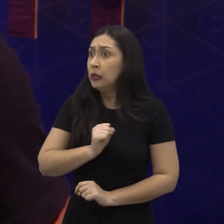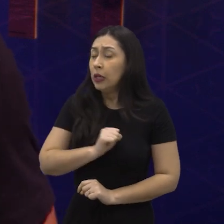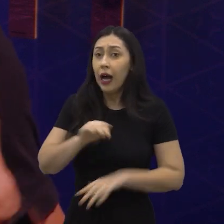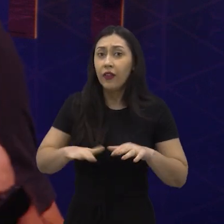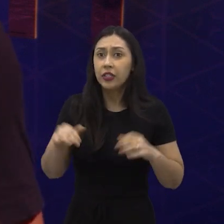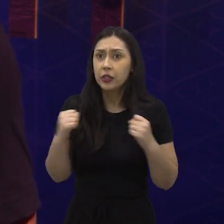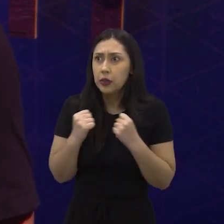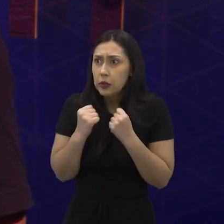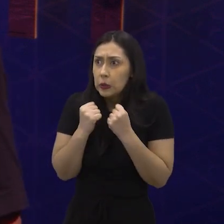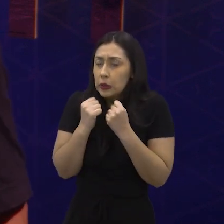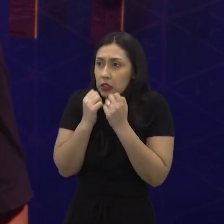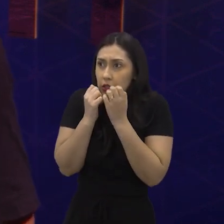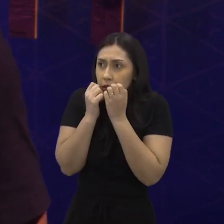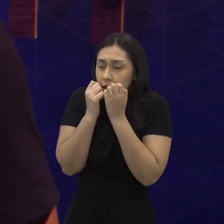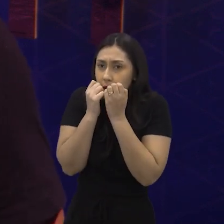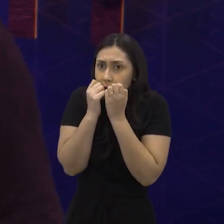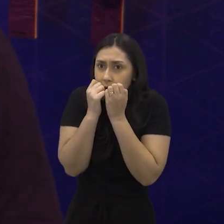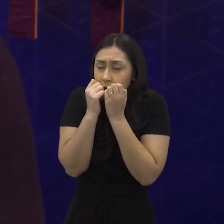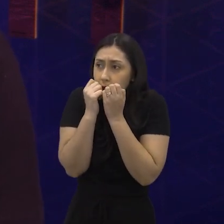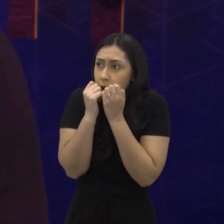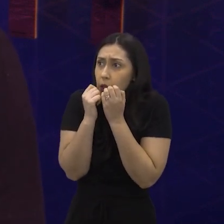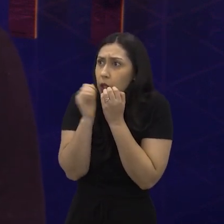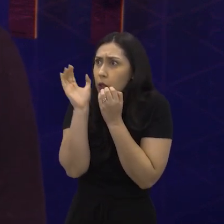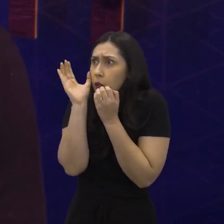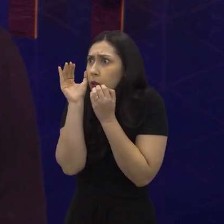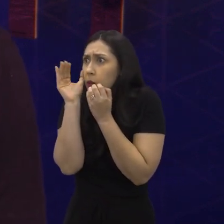até retraindo o ombro